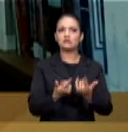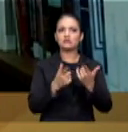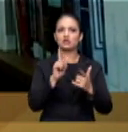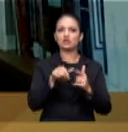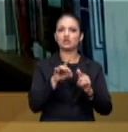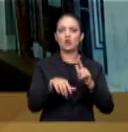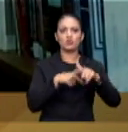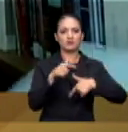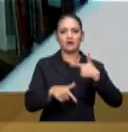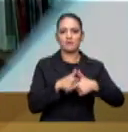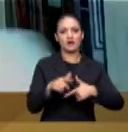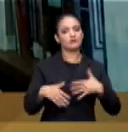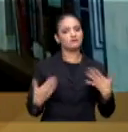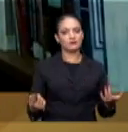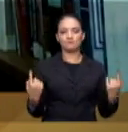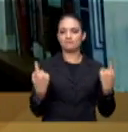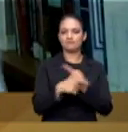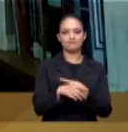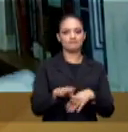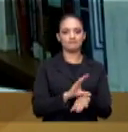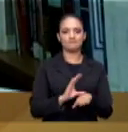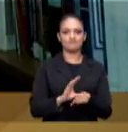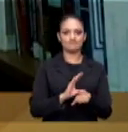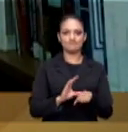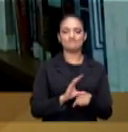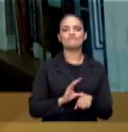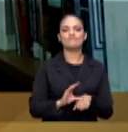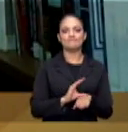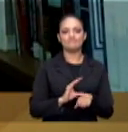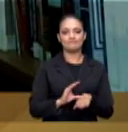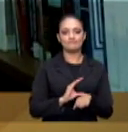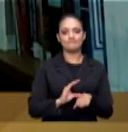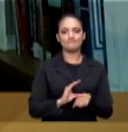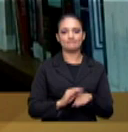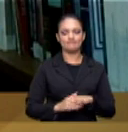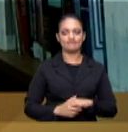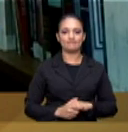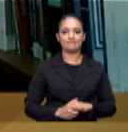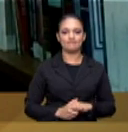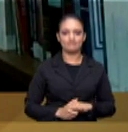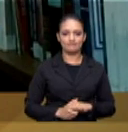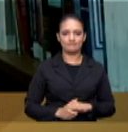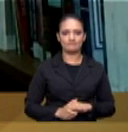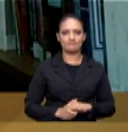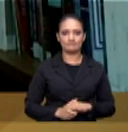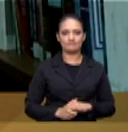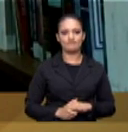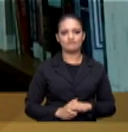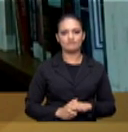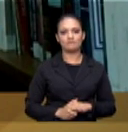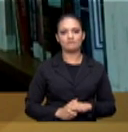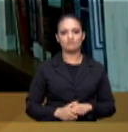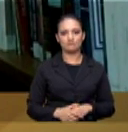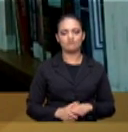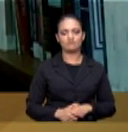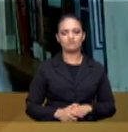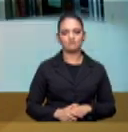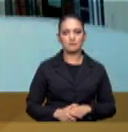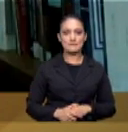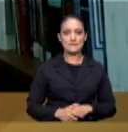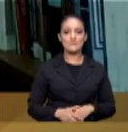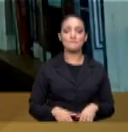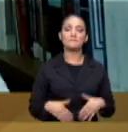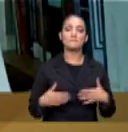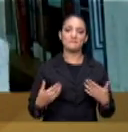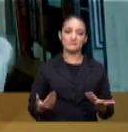norma constitucional, na sua dicção e no seu espírito, na sua principiologia, foi bastante mais ampla.